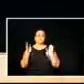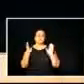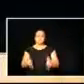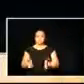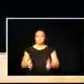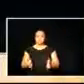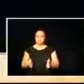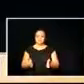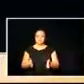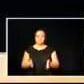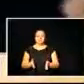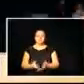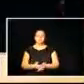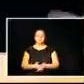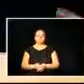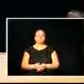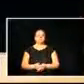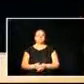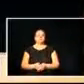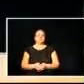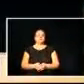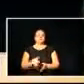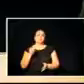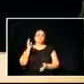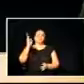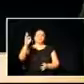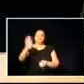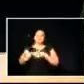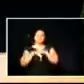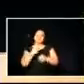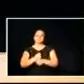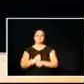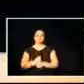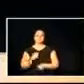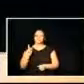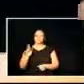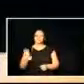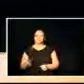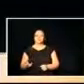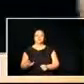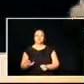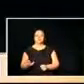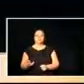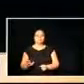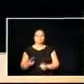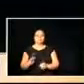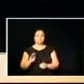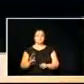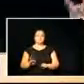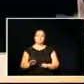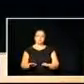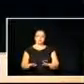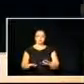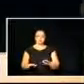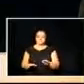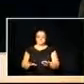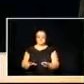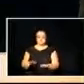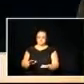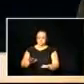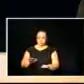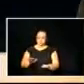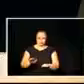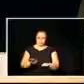senão, novamente deixa para o ano que vem dar o que era para dar esse ano. Daí vai caminhar a passos lentos e sempre a